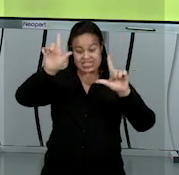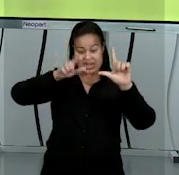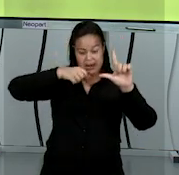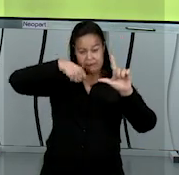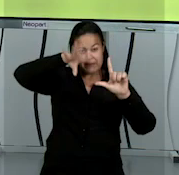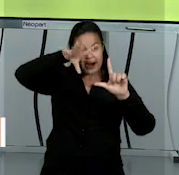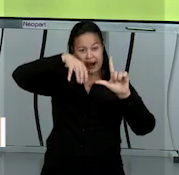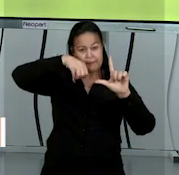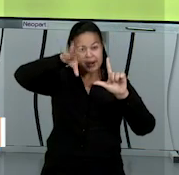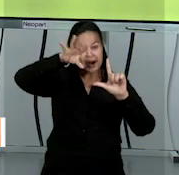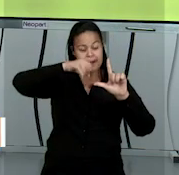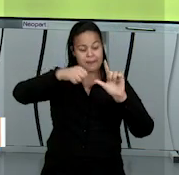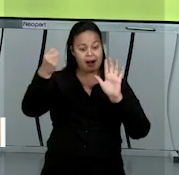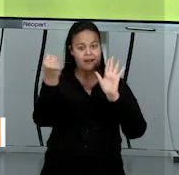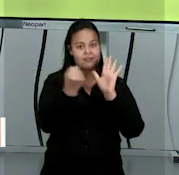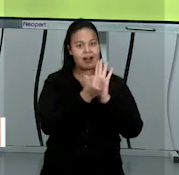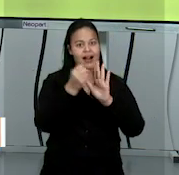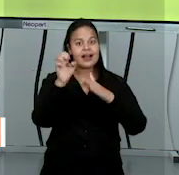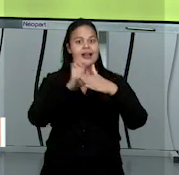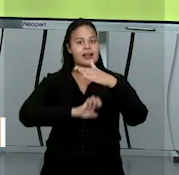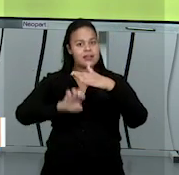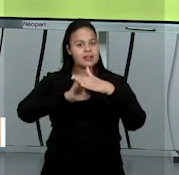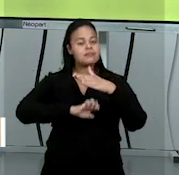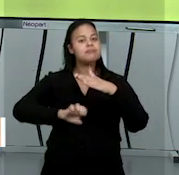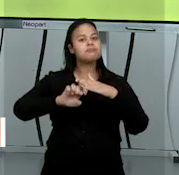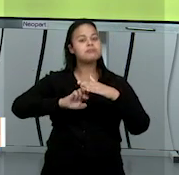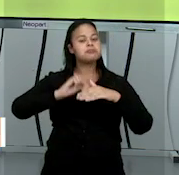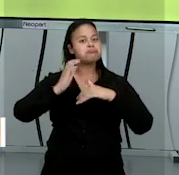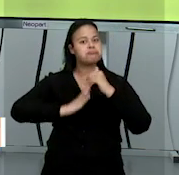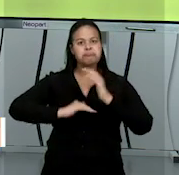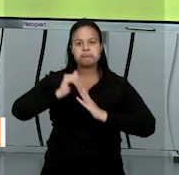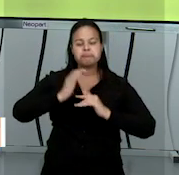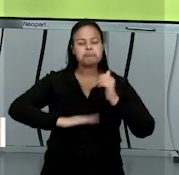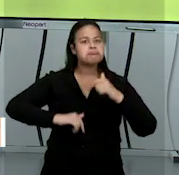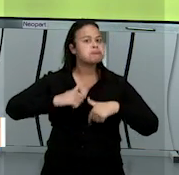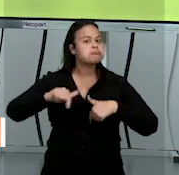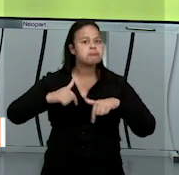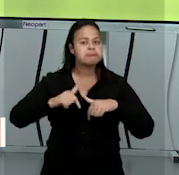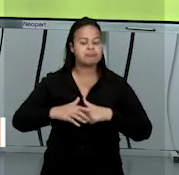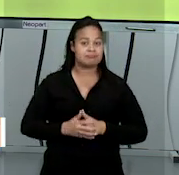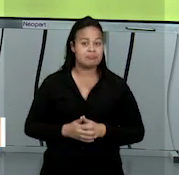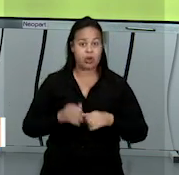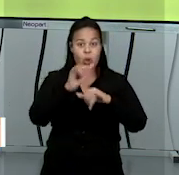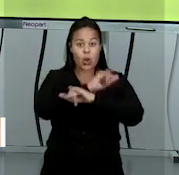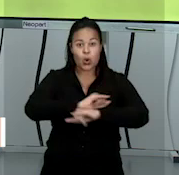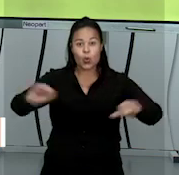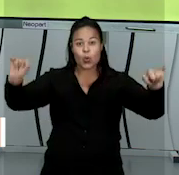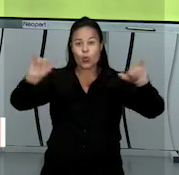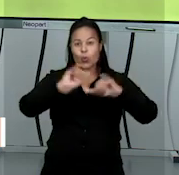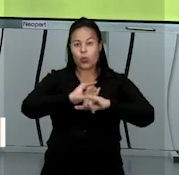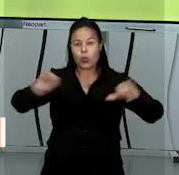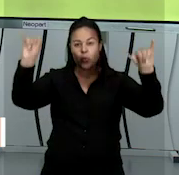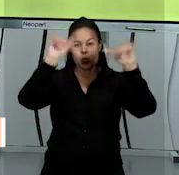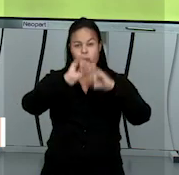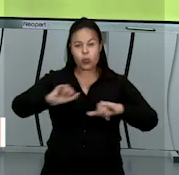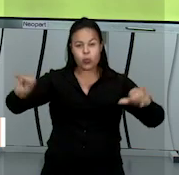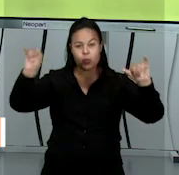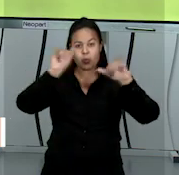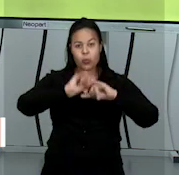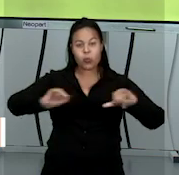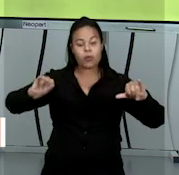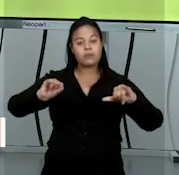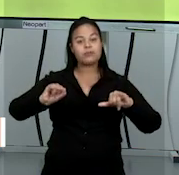produto, uma marca, uma empresa ou um serviço. Ela vai tornar público aquilo que pertence a